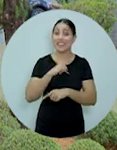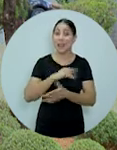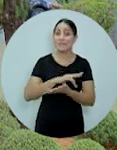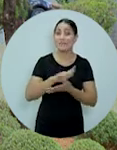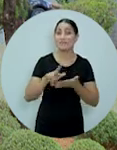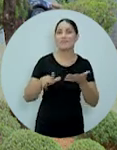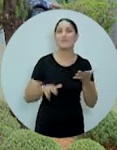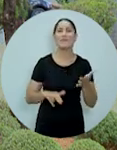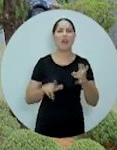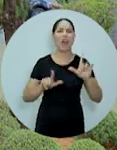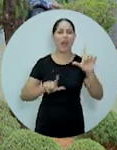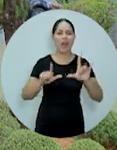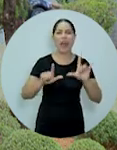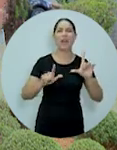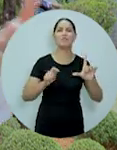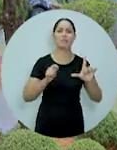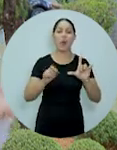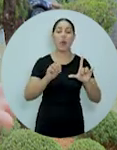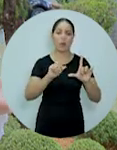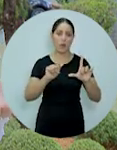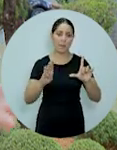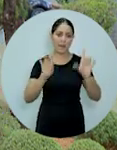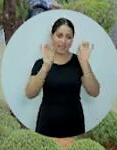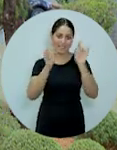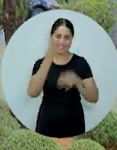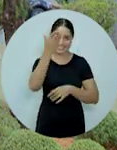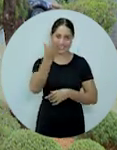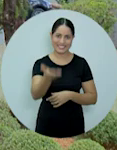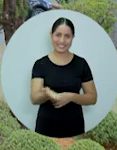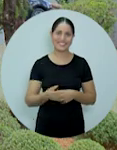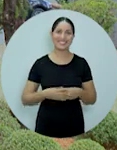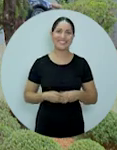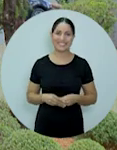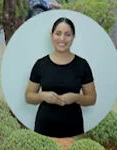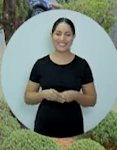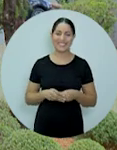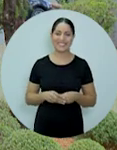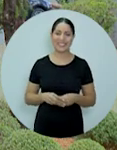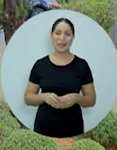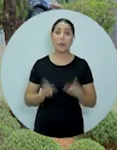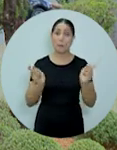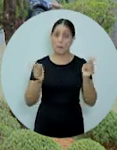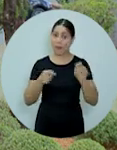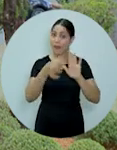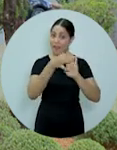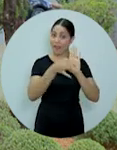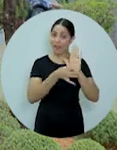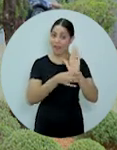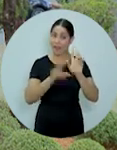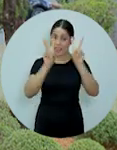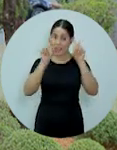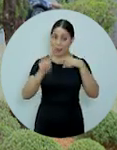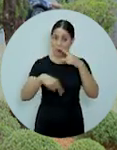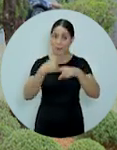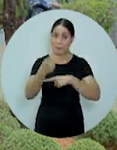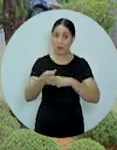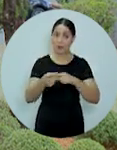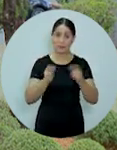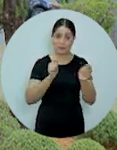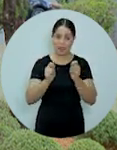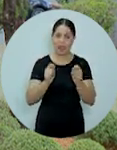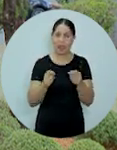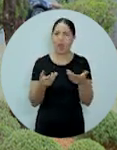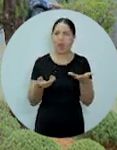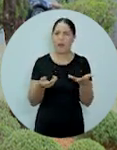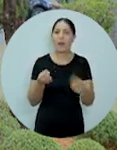você confere este e outros programas que a OAB faz especialmente para você. Para mandar uma sugestão de tema para o próximo